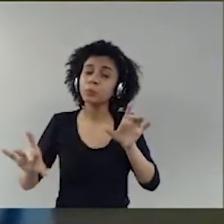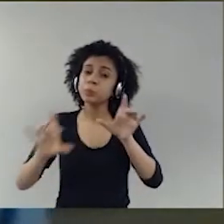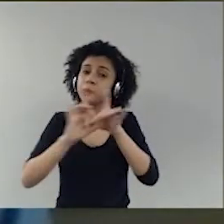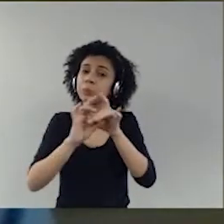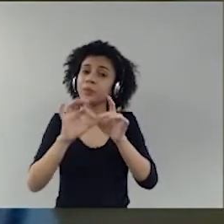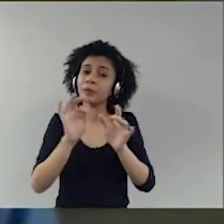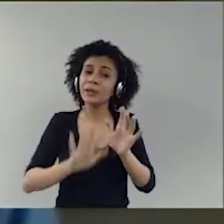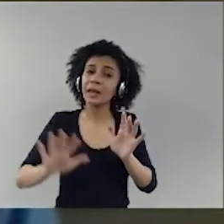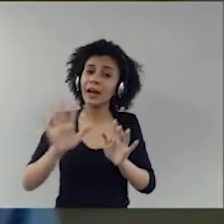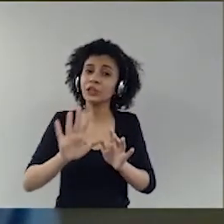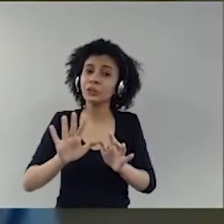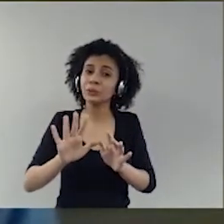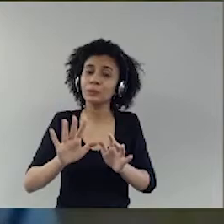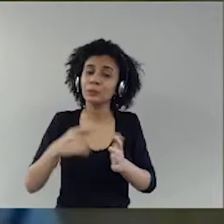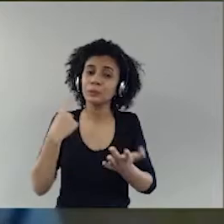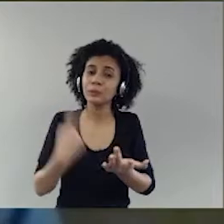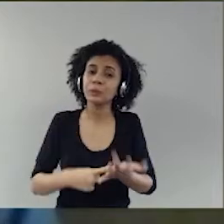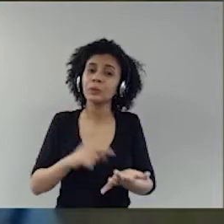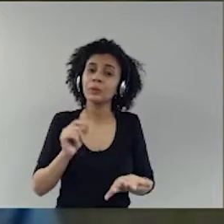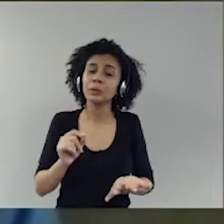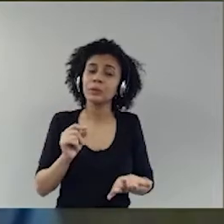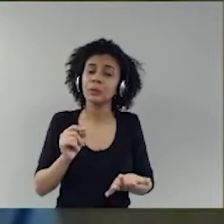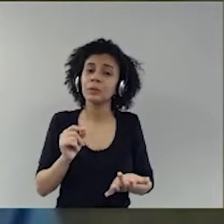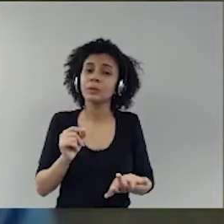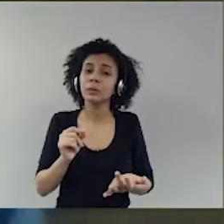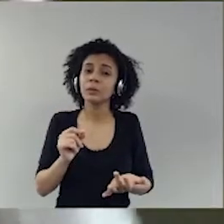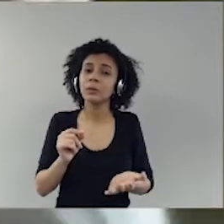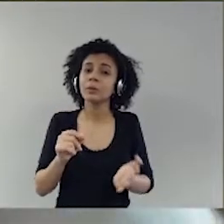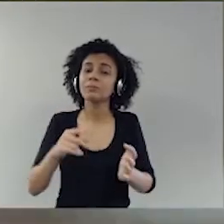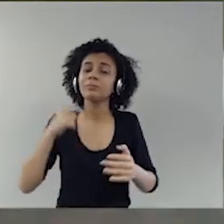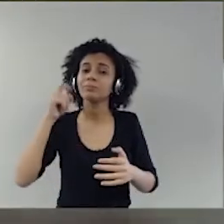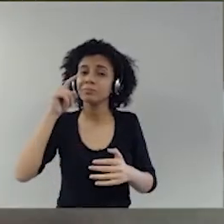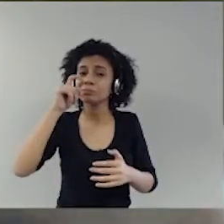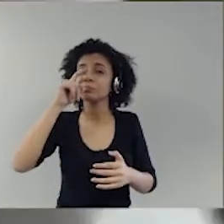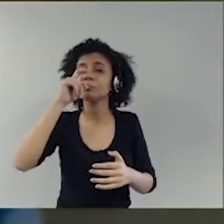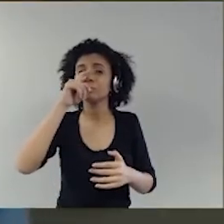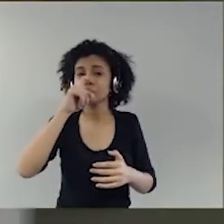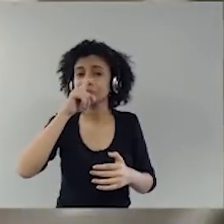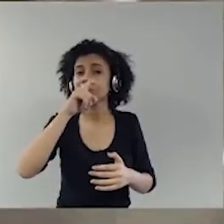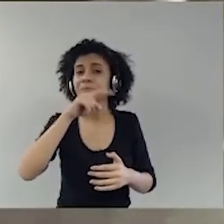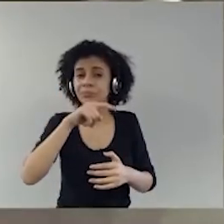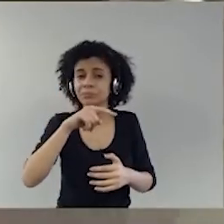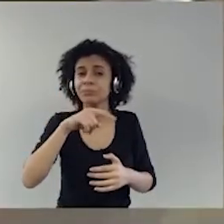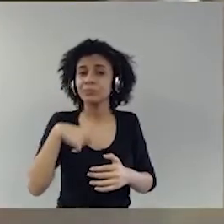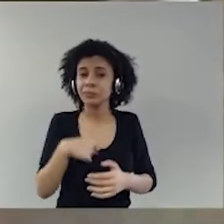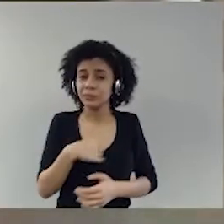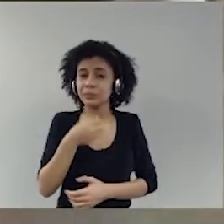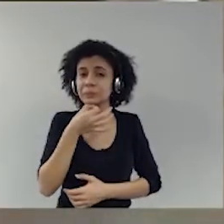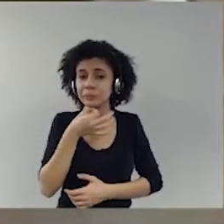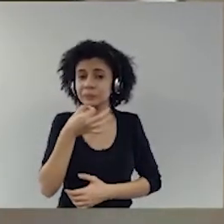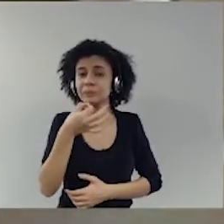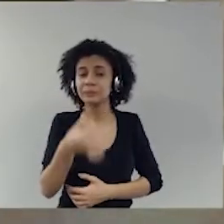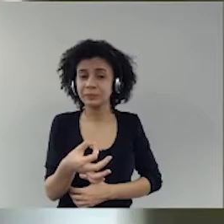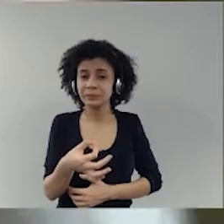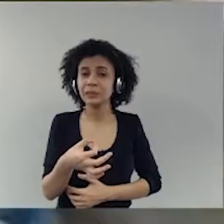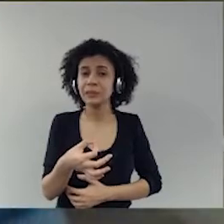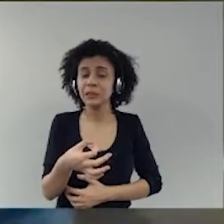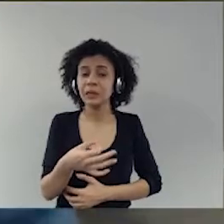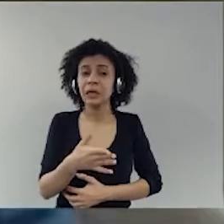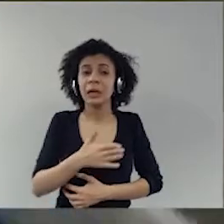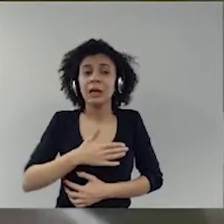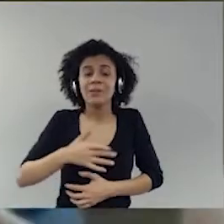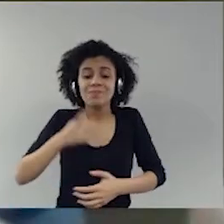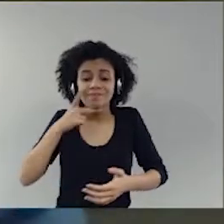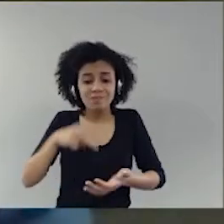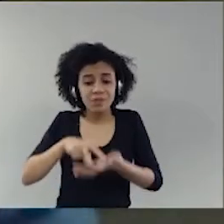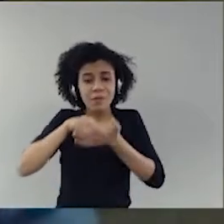se assim nós podemos falar, de certa forma, dificultou pelo menos na minha opinião, essa